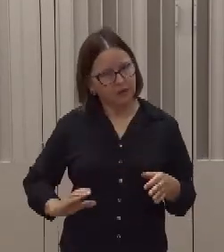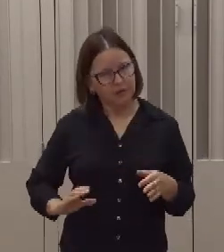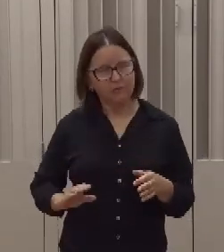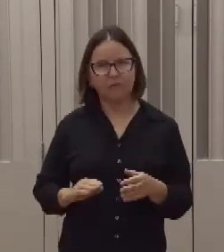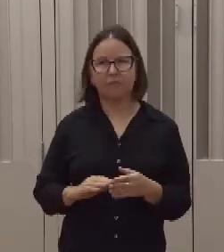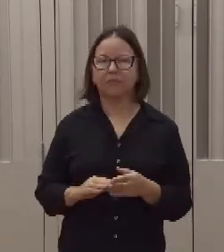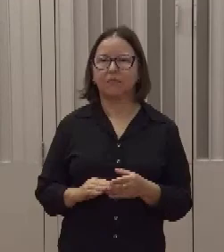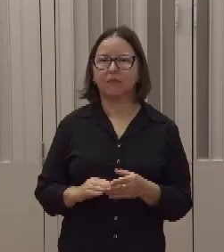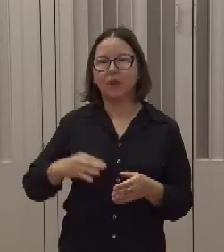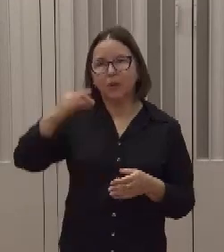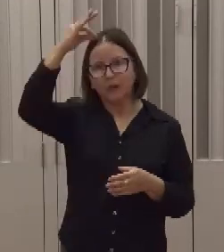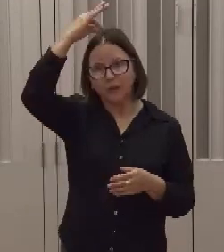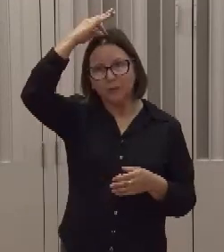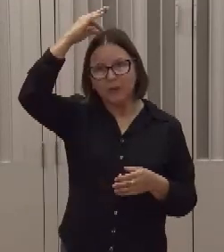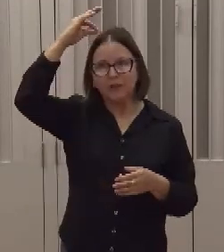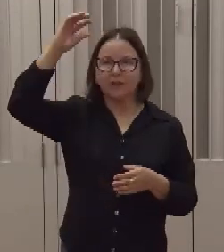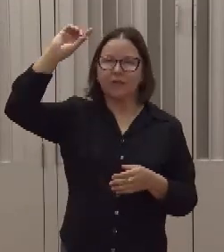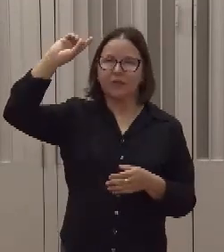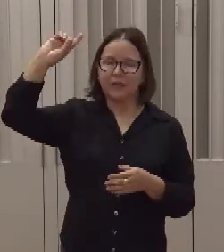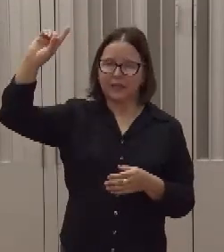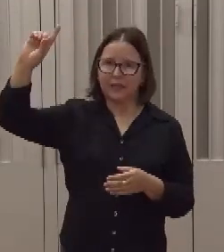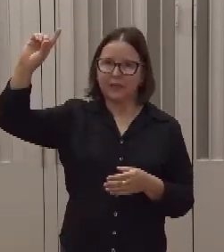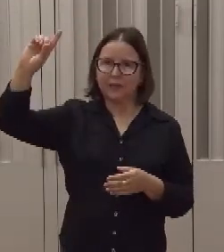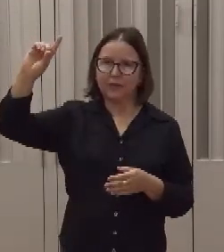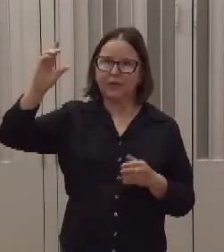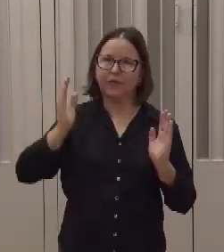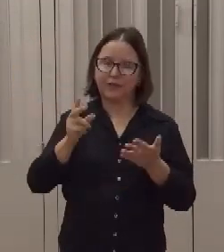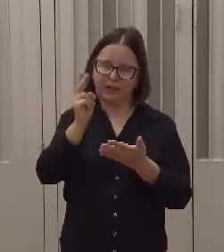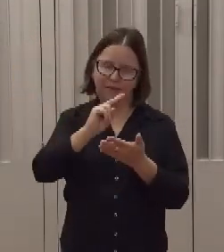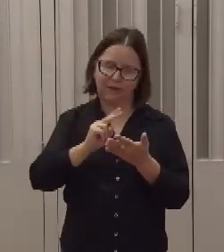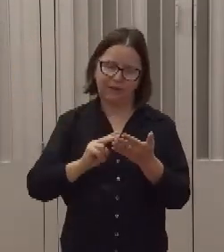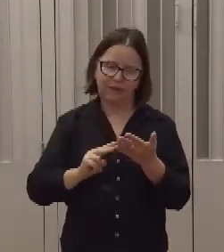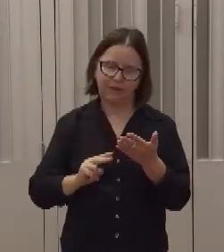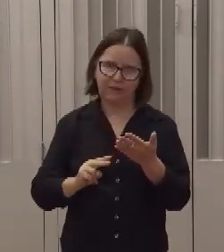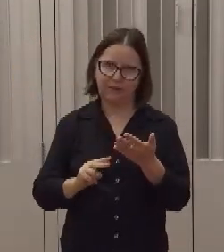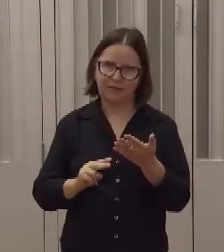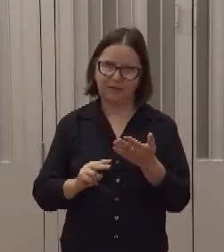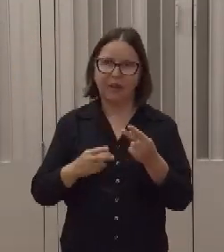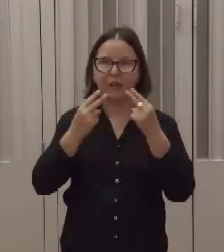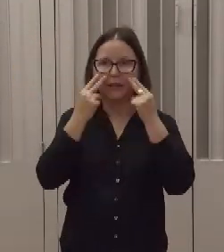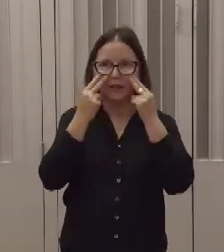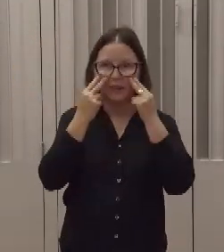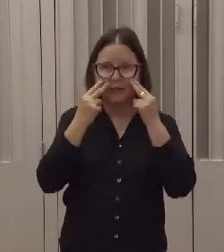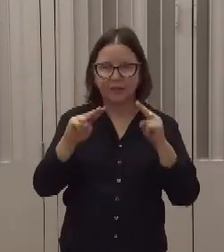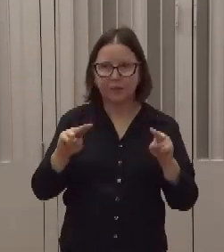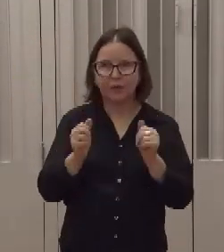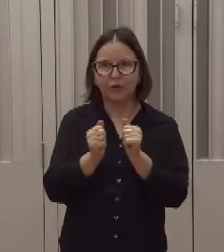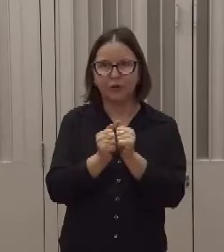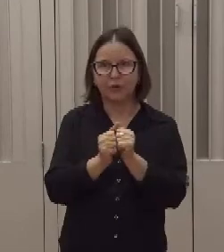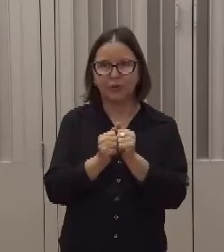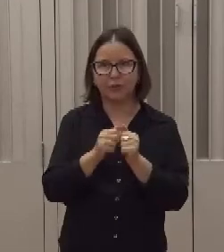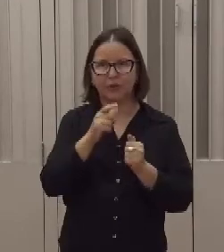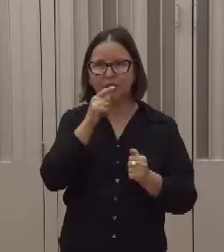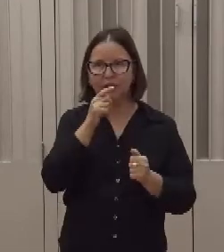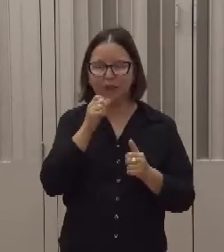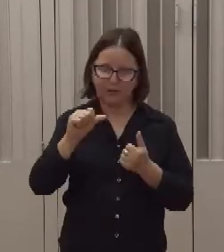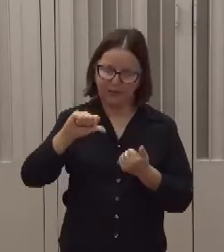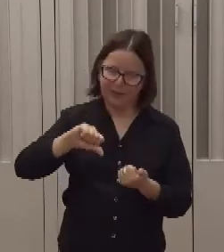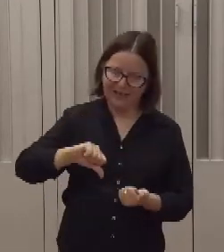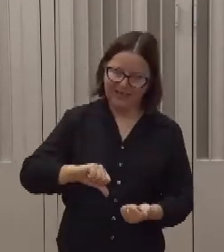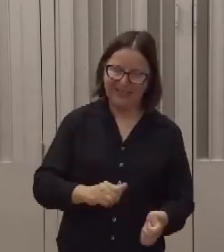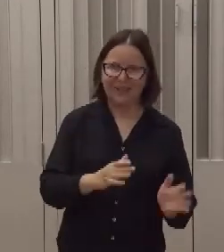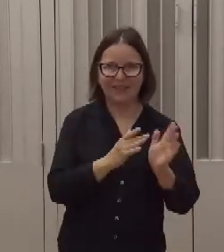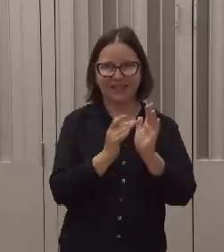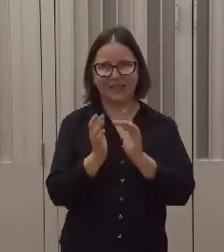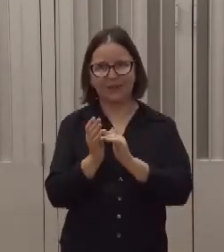O Espírito de Deus, meus irmãos, como nós lemos, ele dá testemunho, junto com a água do batismo de Jesus Cristo e junto